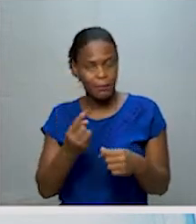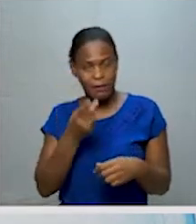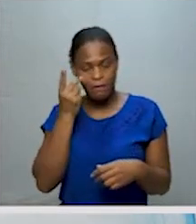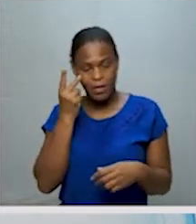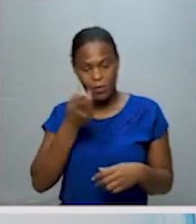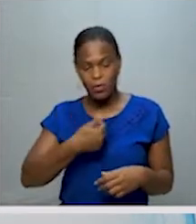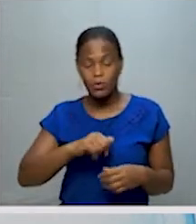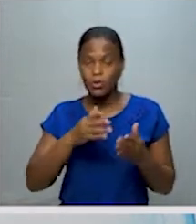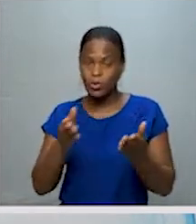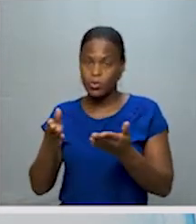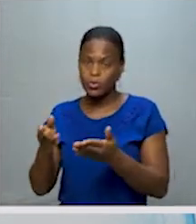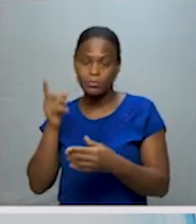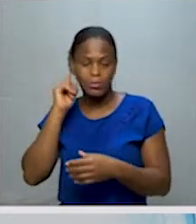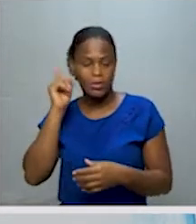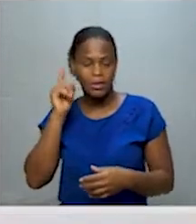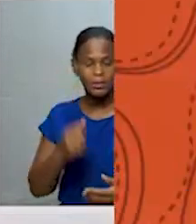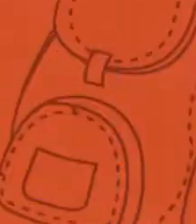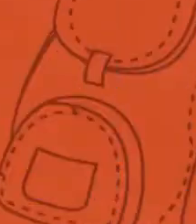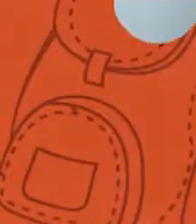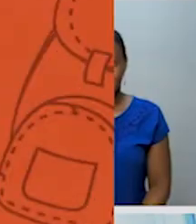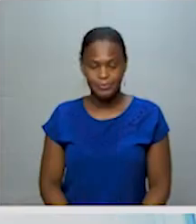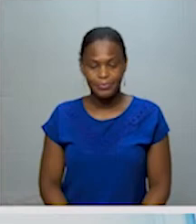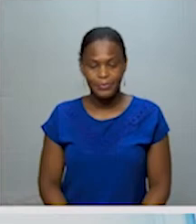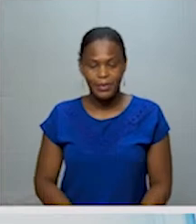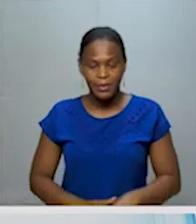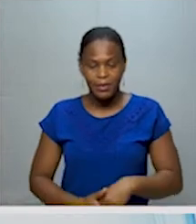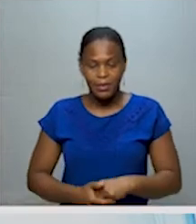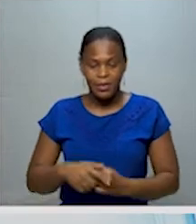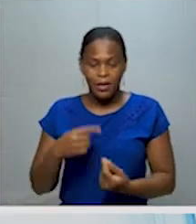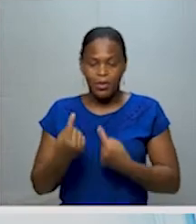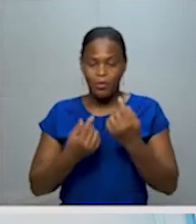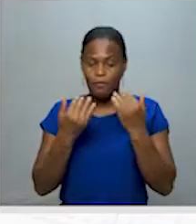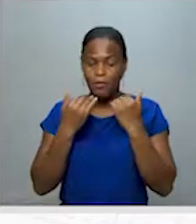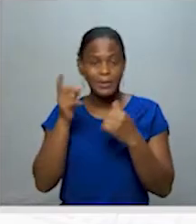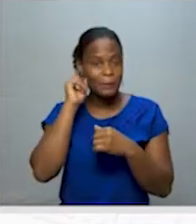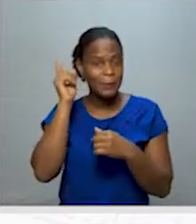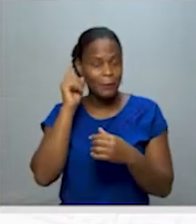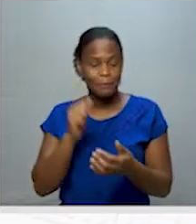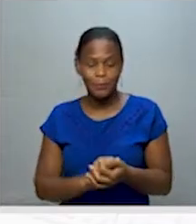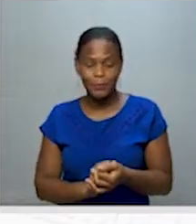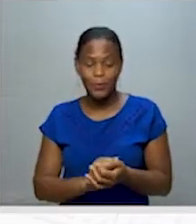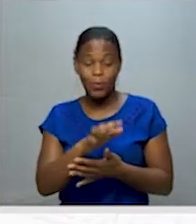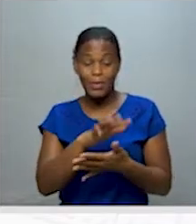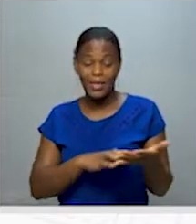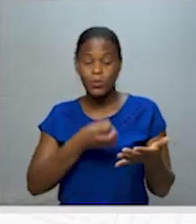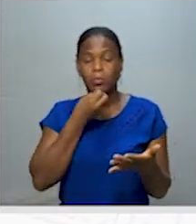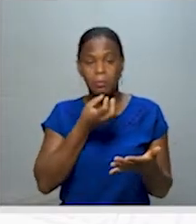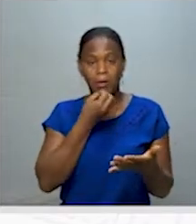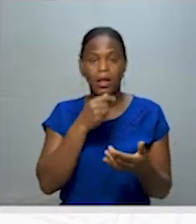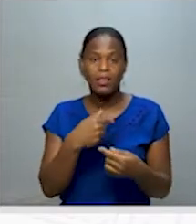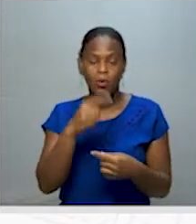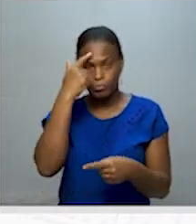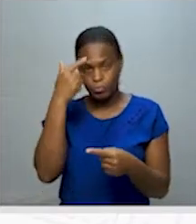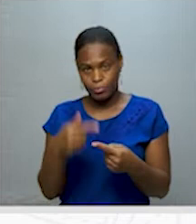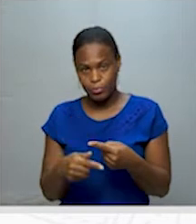para a nossa vida. Nos ajuda e é importante. Algumas notas importantes. O texto argumentativo tem